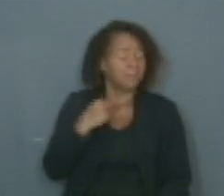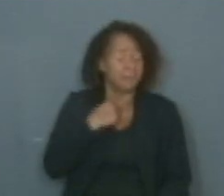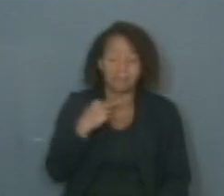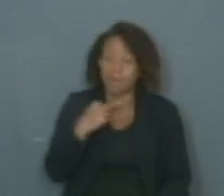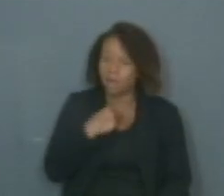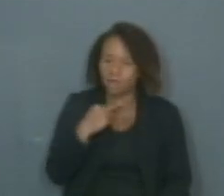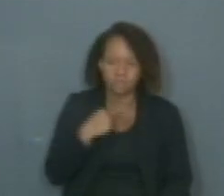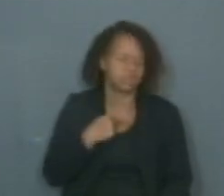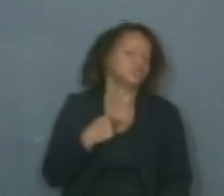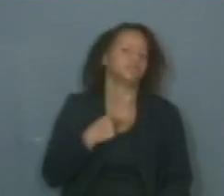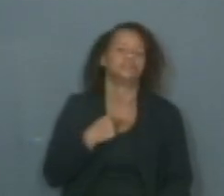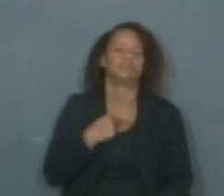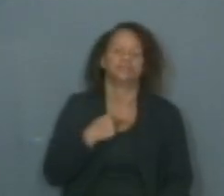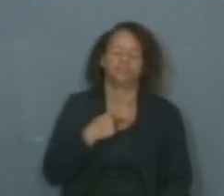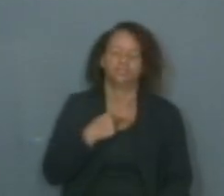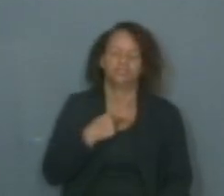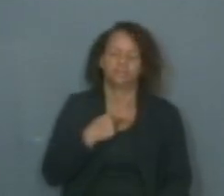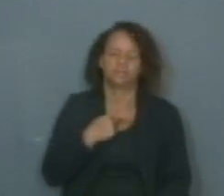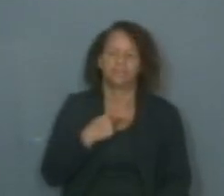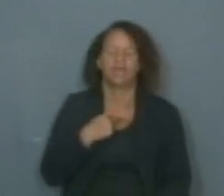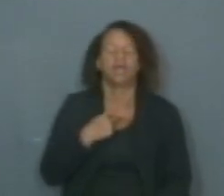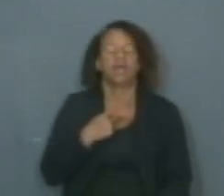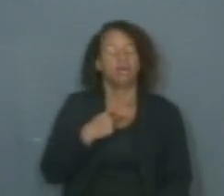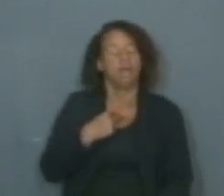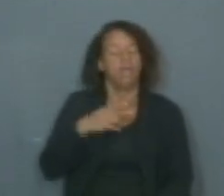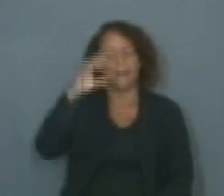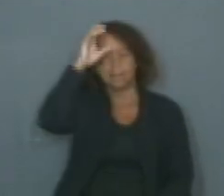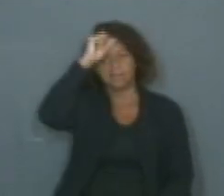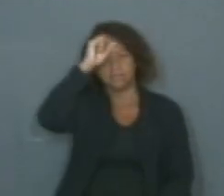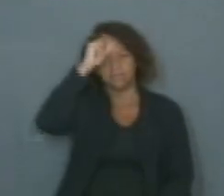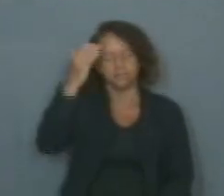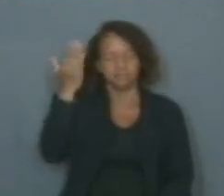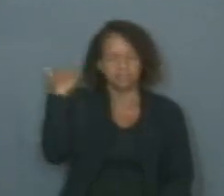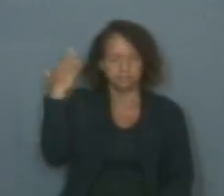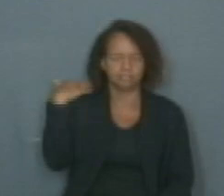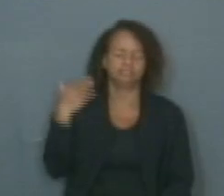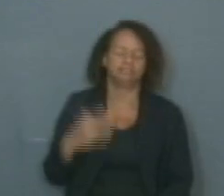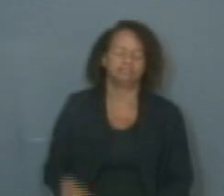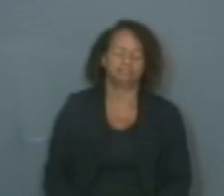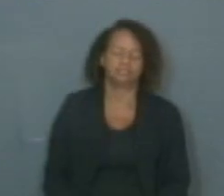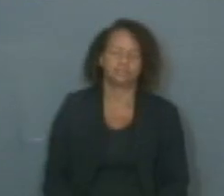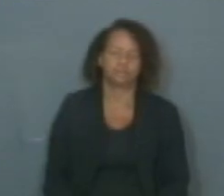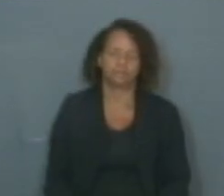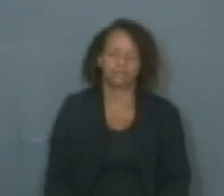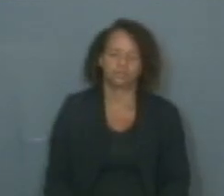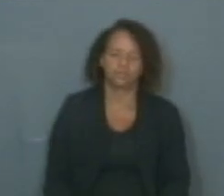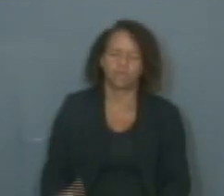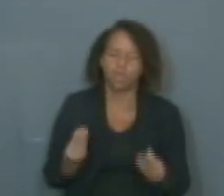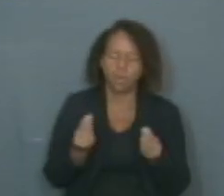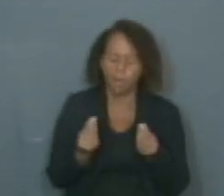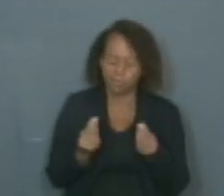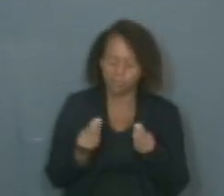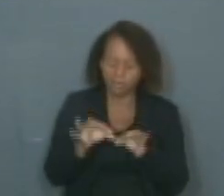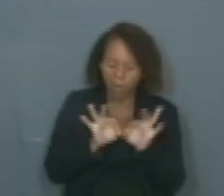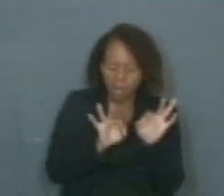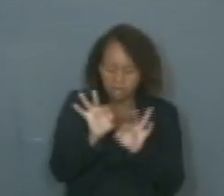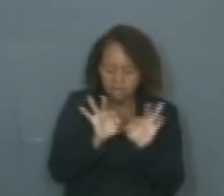Porque exatamente... uma vez eu aprendi de como é que se forma uma doutrina.